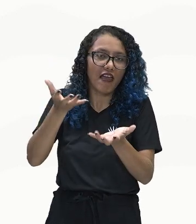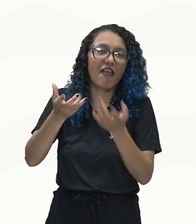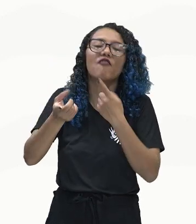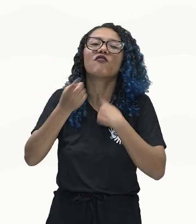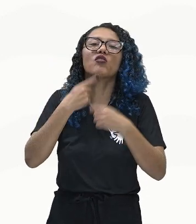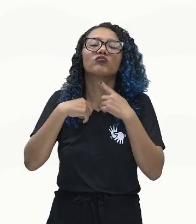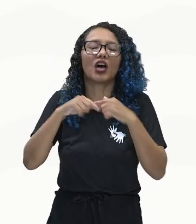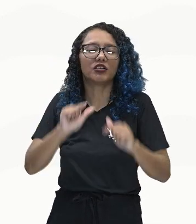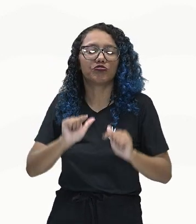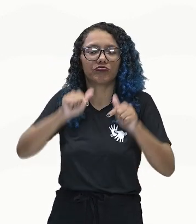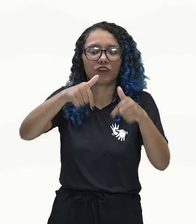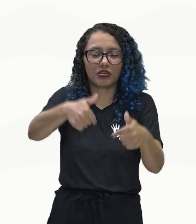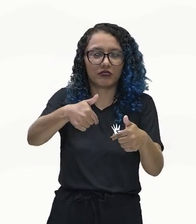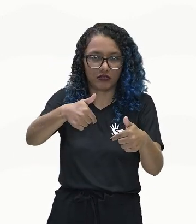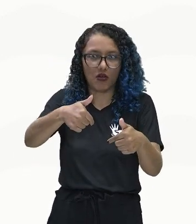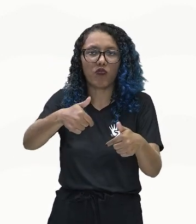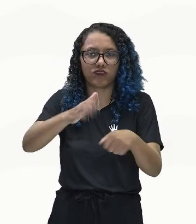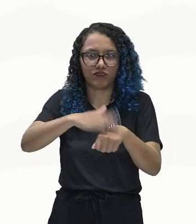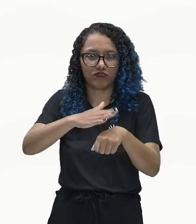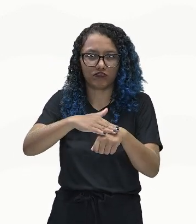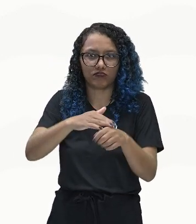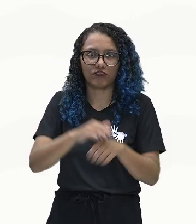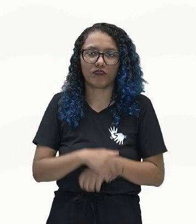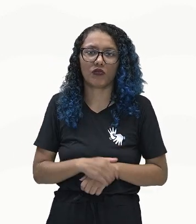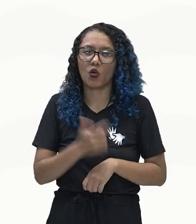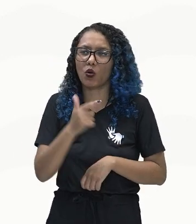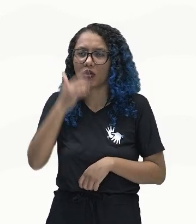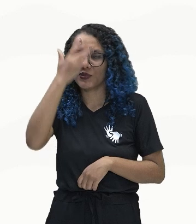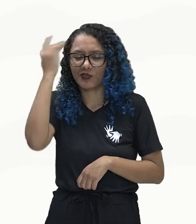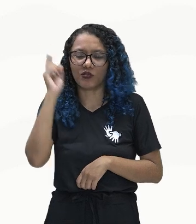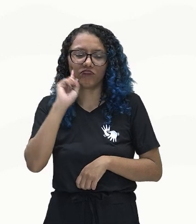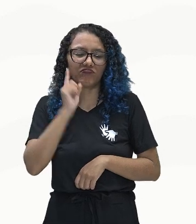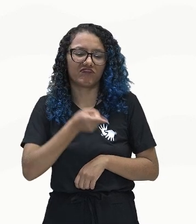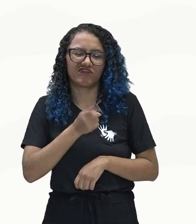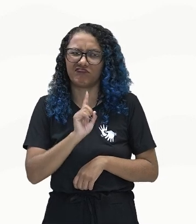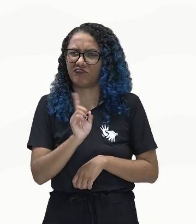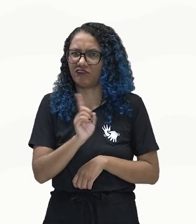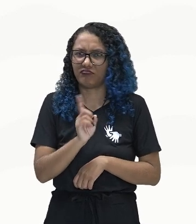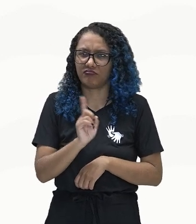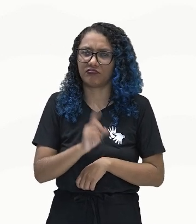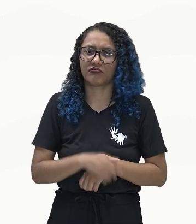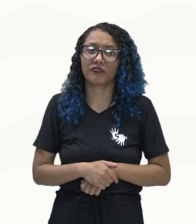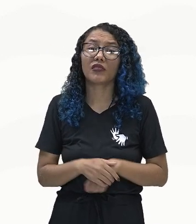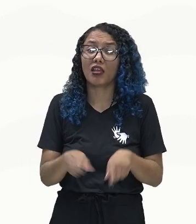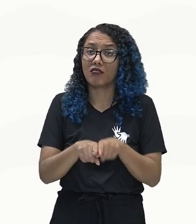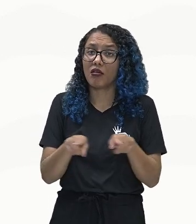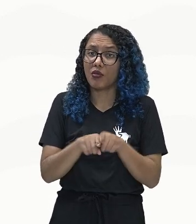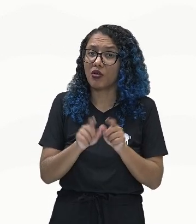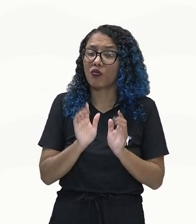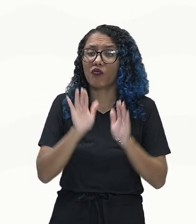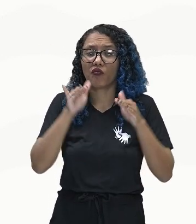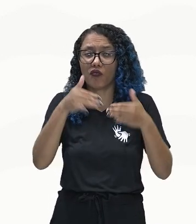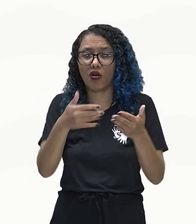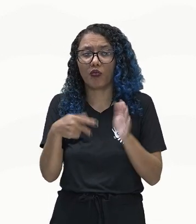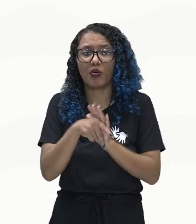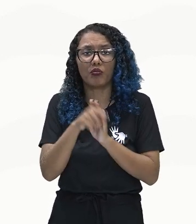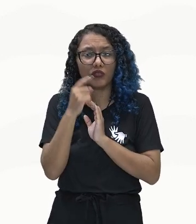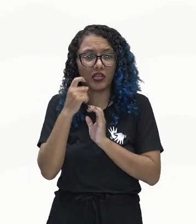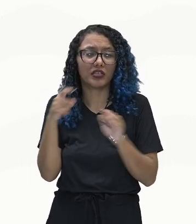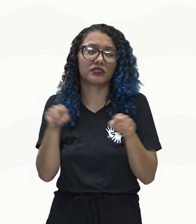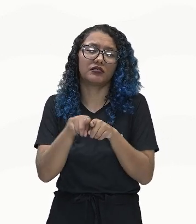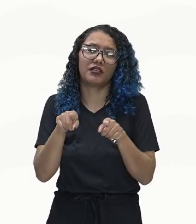a iniciativa e seus próprios interesses e seu compromisso